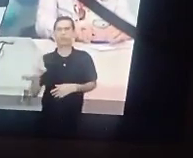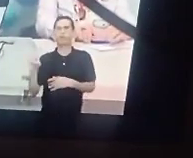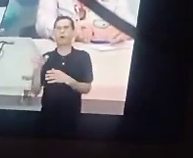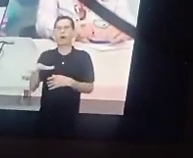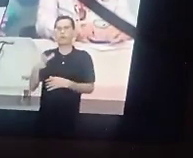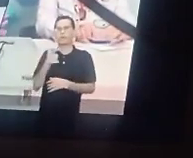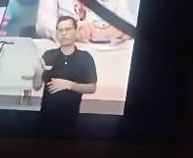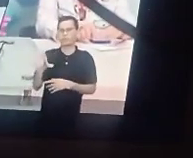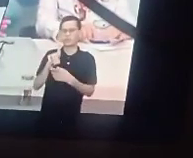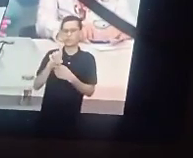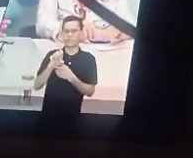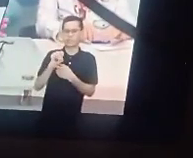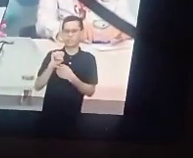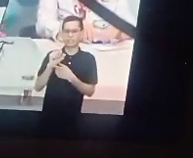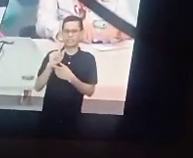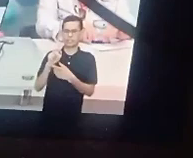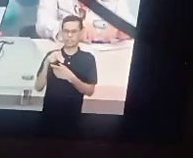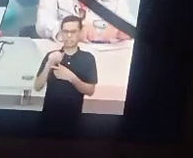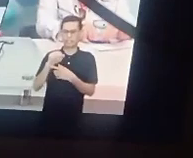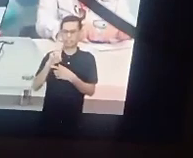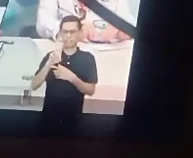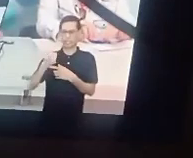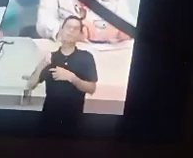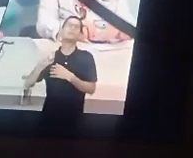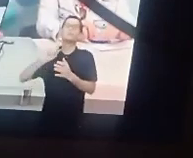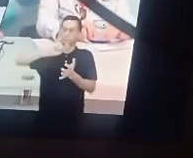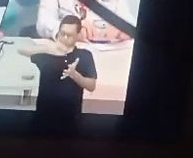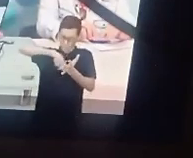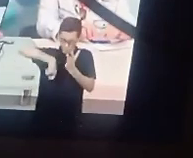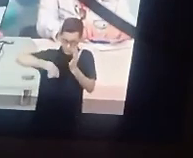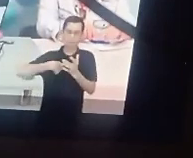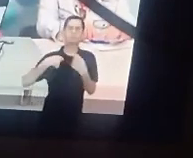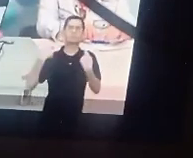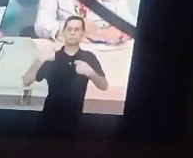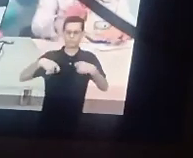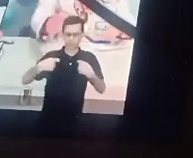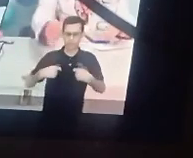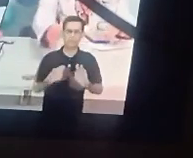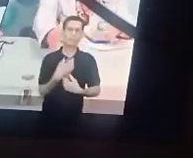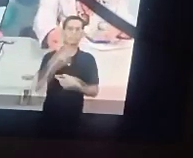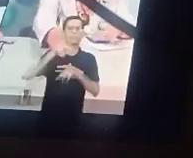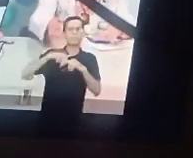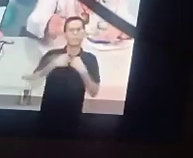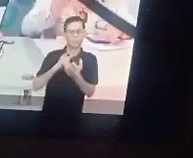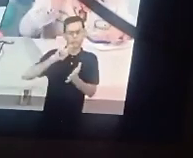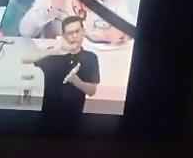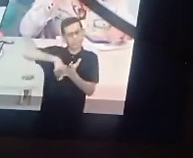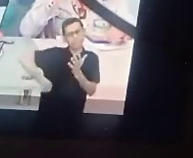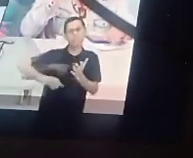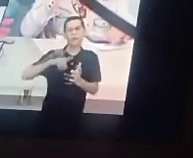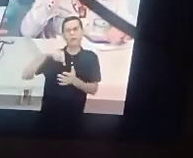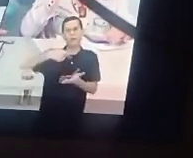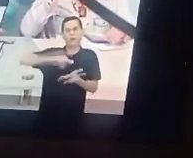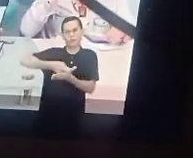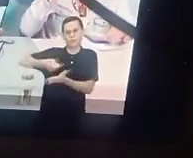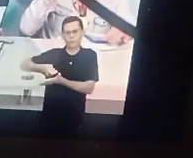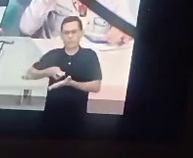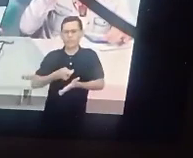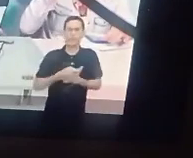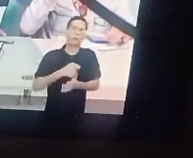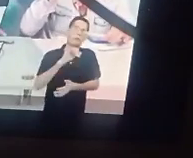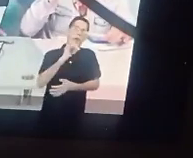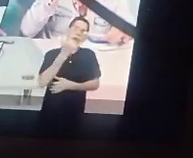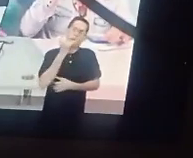que se inscrever para o processo de atribuição. Você não concorre à atribuição, mas a inscrição é obrigatória. Ah, mas eu